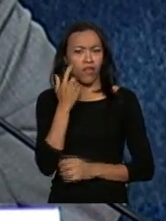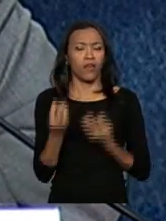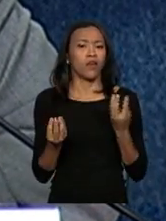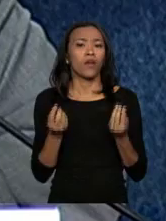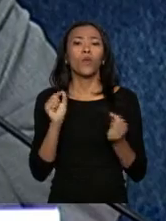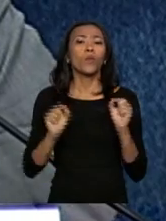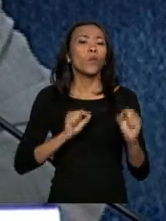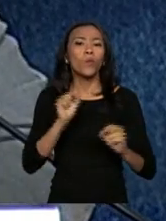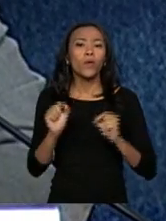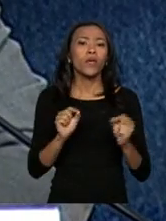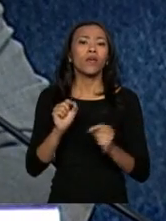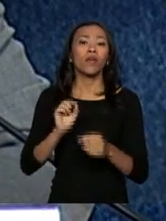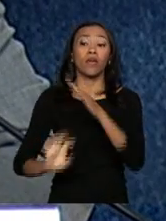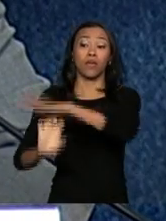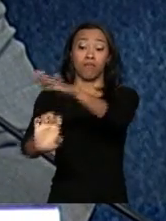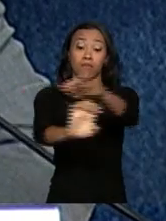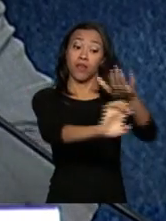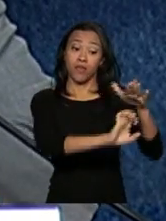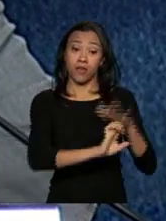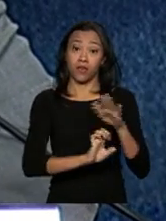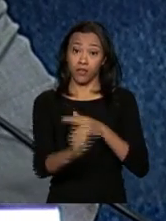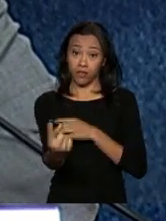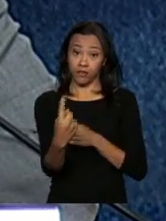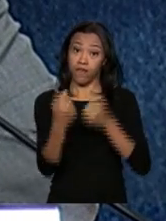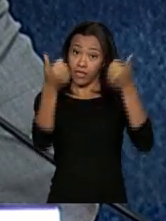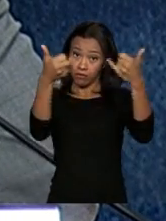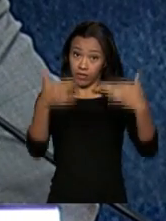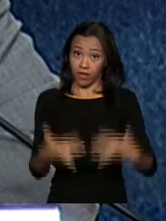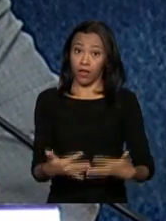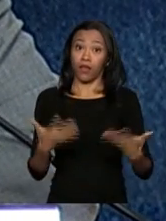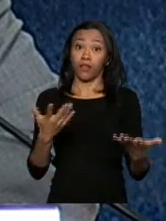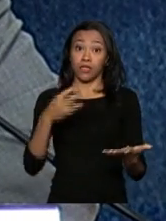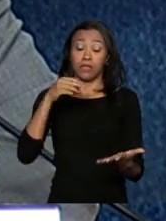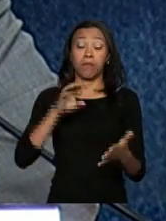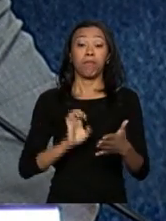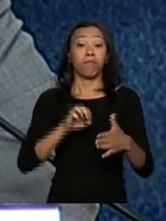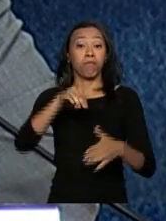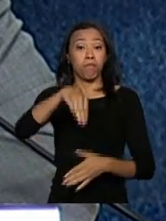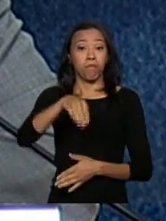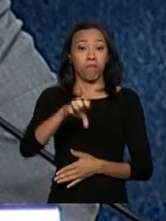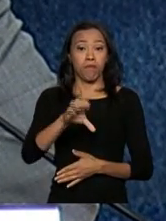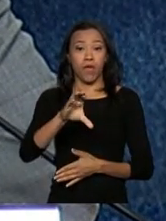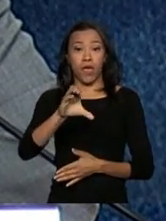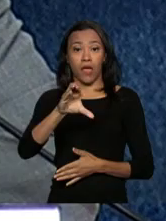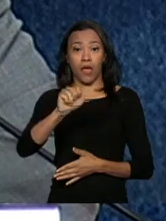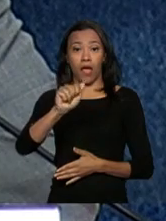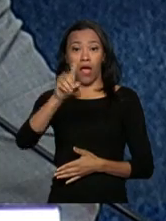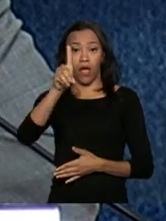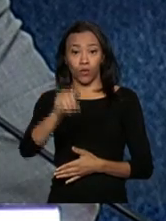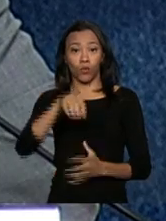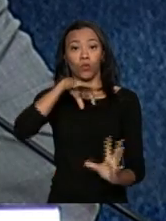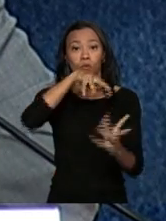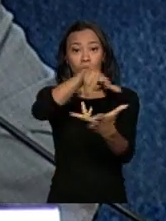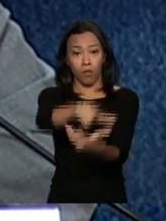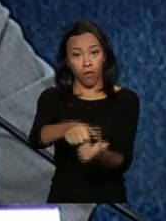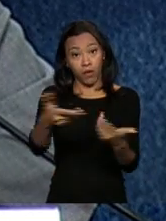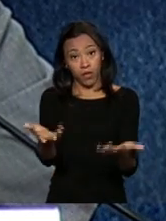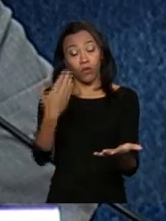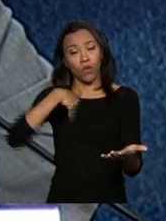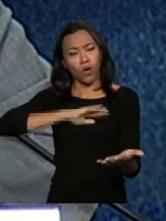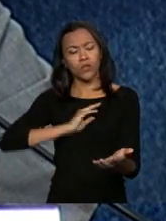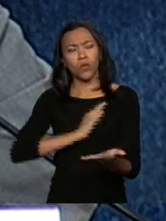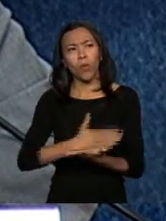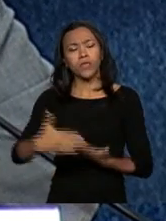consultorias privadas vão nos mostrar nesses mercados globais eh e a gente então começou a estruturar uma uma